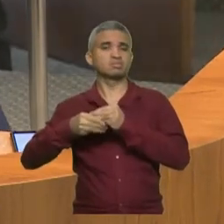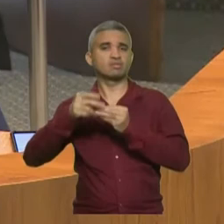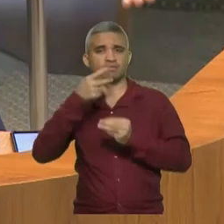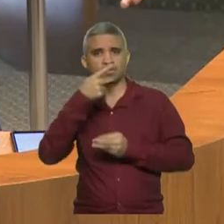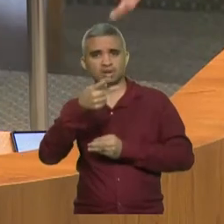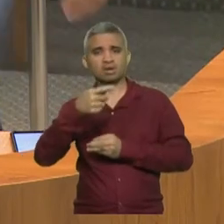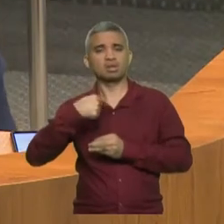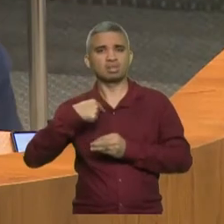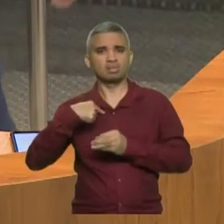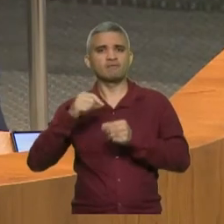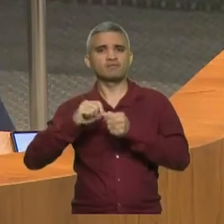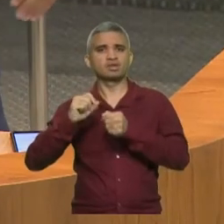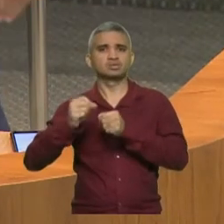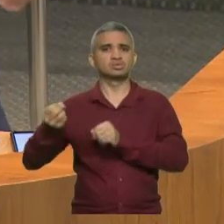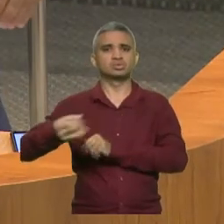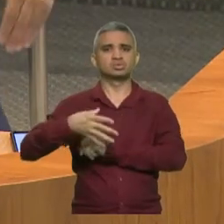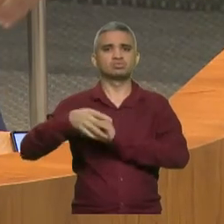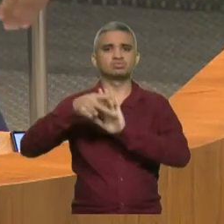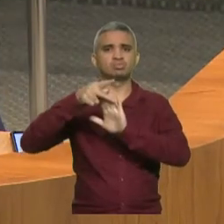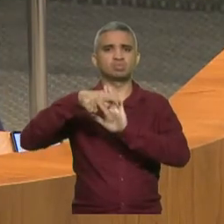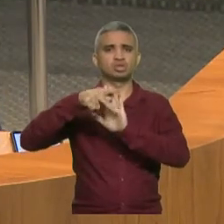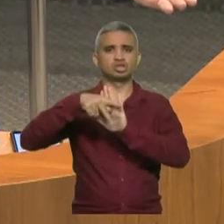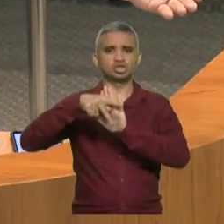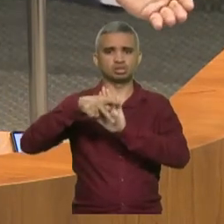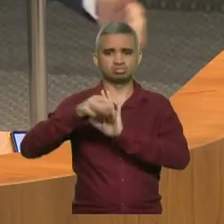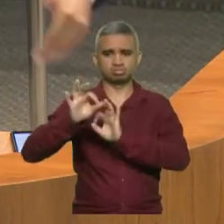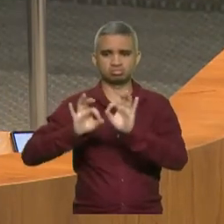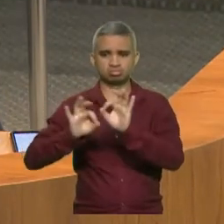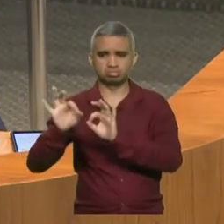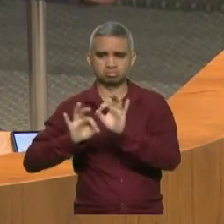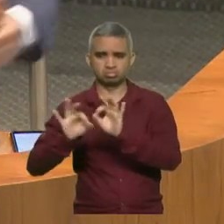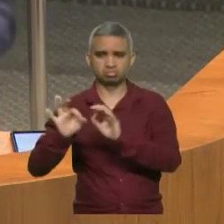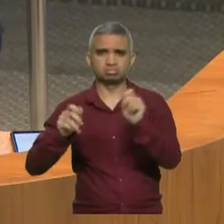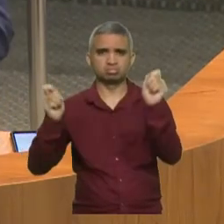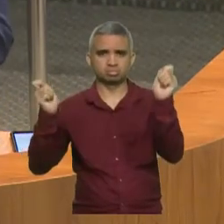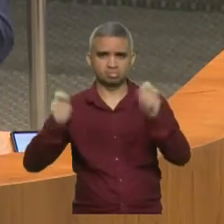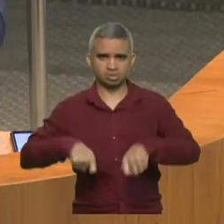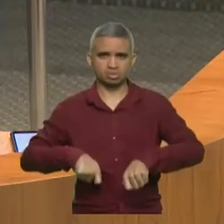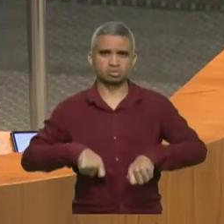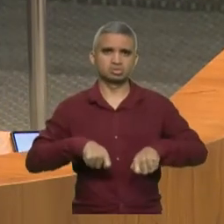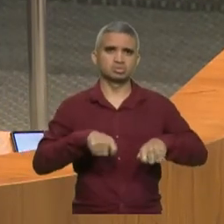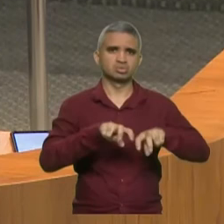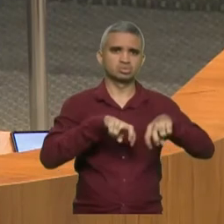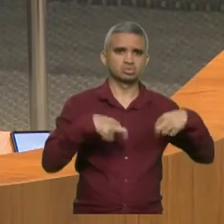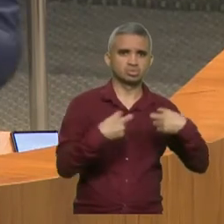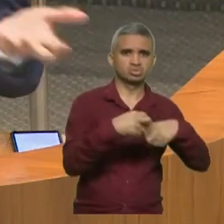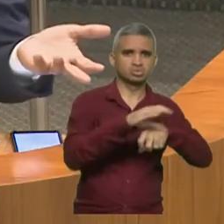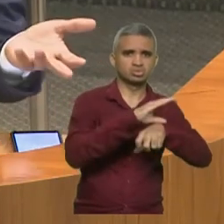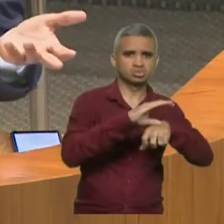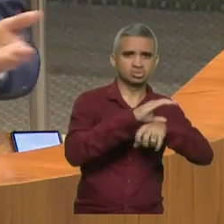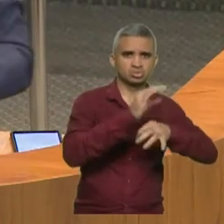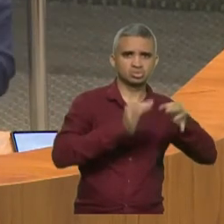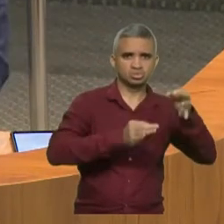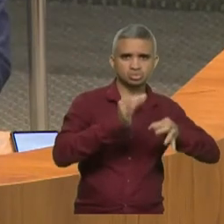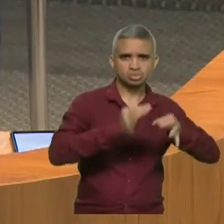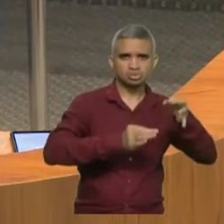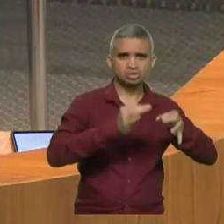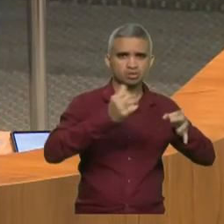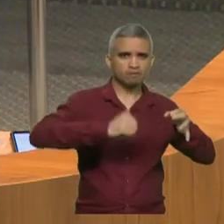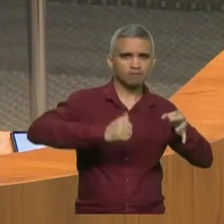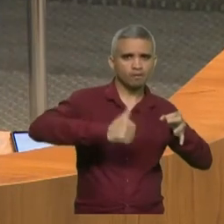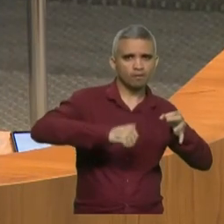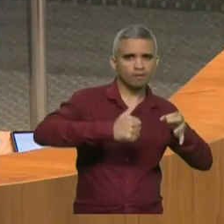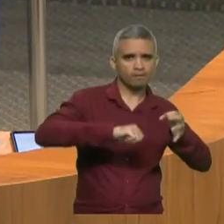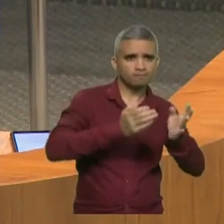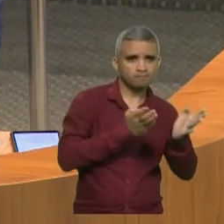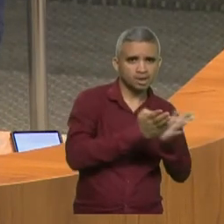aprovado pela CCJ, ser aprovado de forma unânime por esta casa e também encaminhado ao governo do Estado. E eu tenho certeza